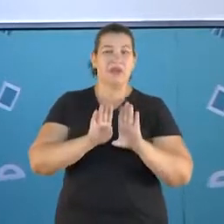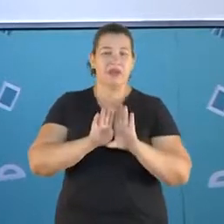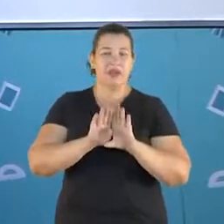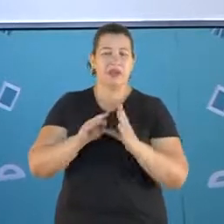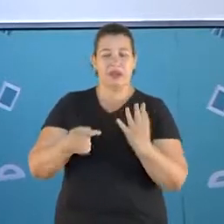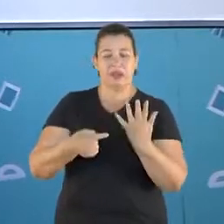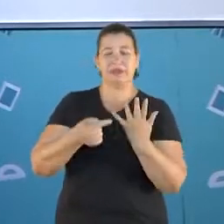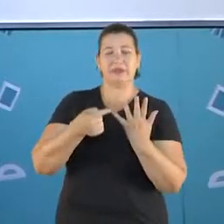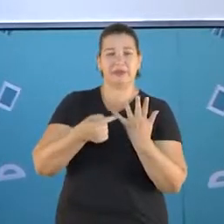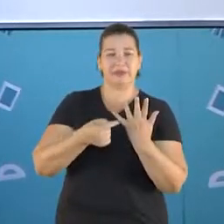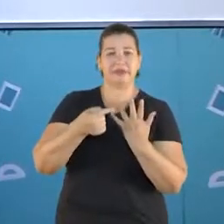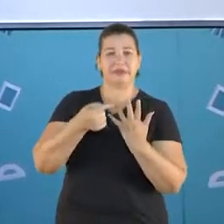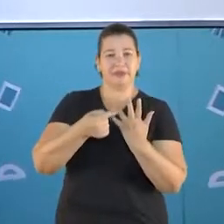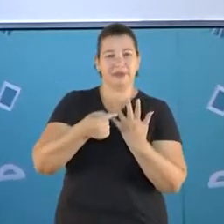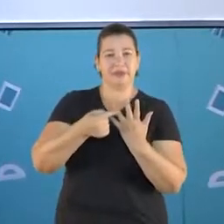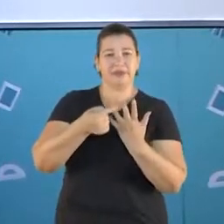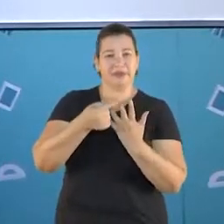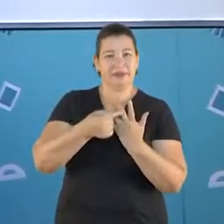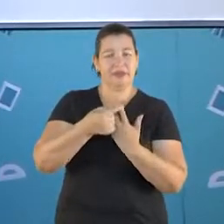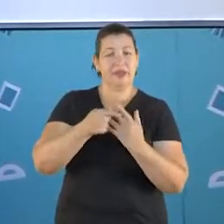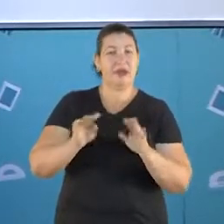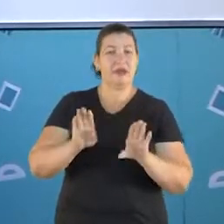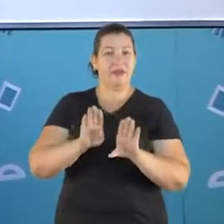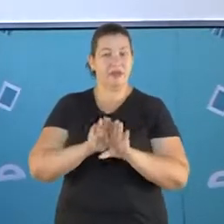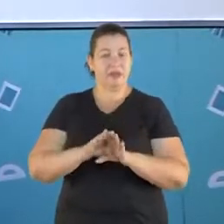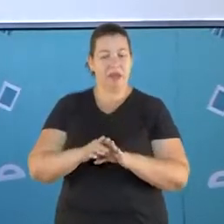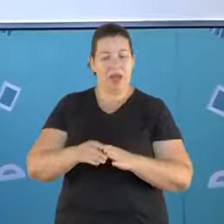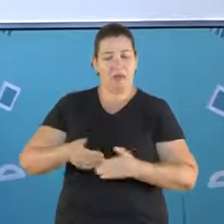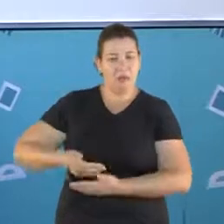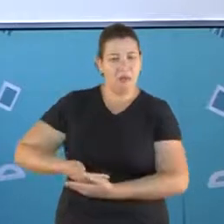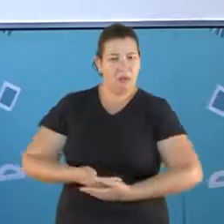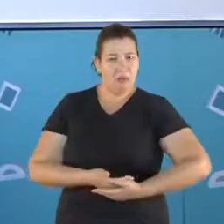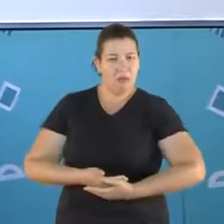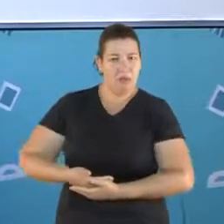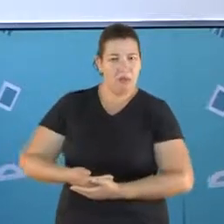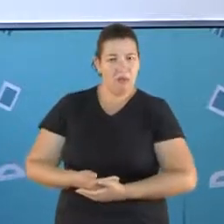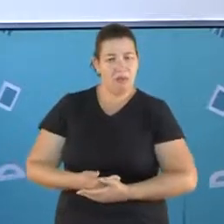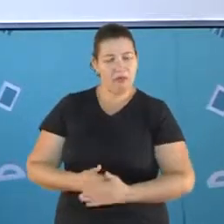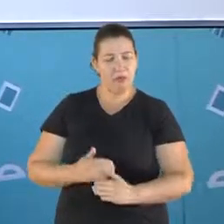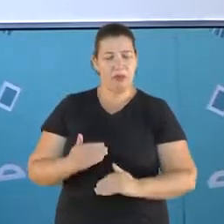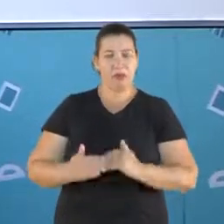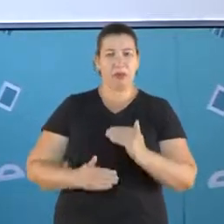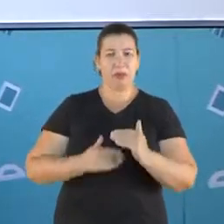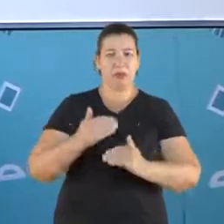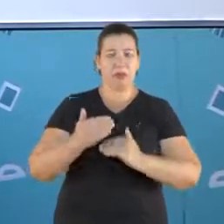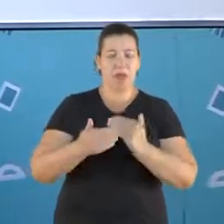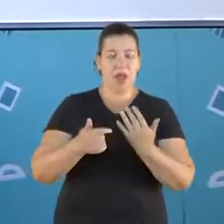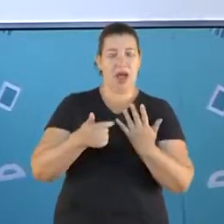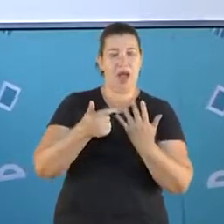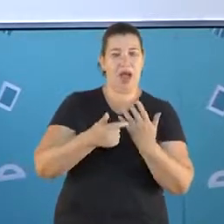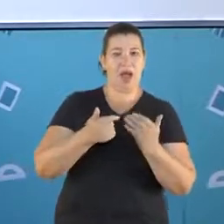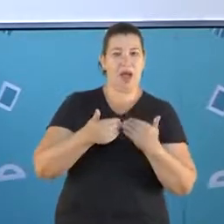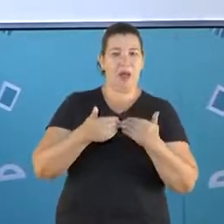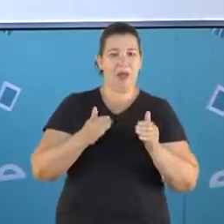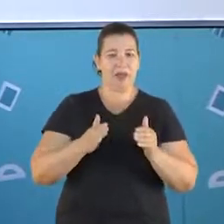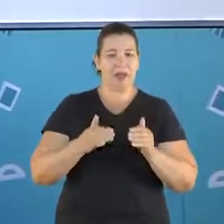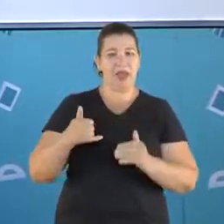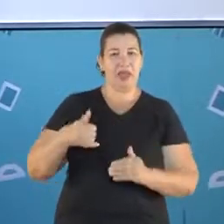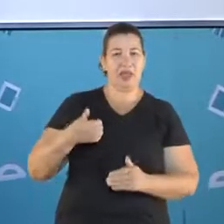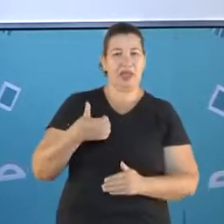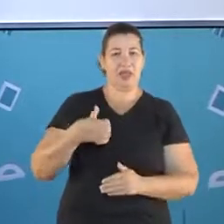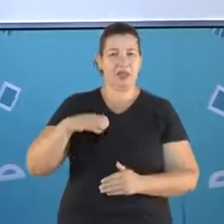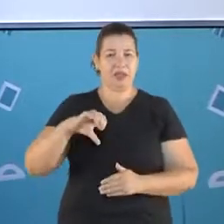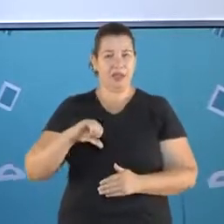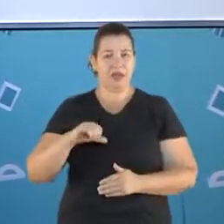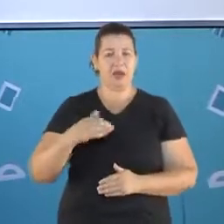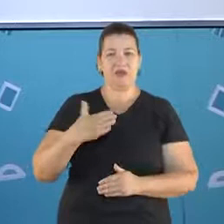as cartilagens ficaram fechadas, porque mostra o desenvolvimento desde um bebê, onde as cartilagens, os espaços estão mais abertos, até os 19